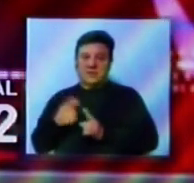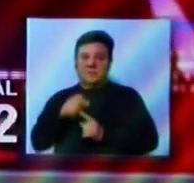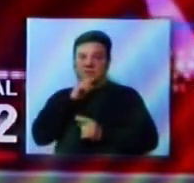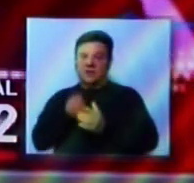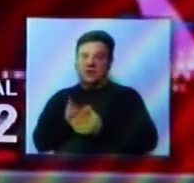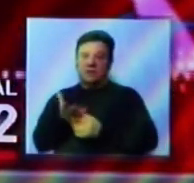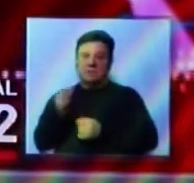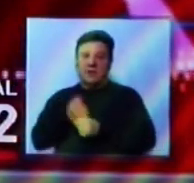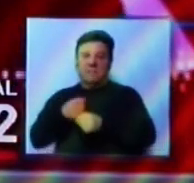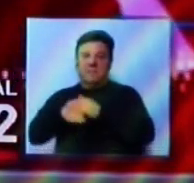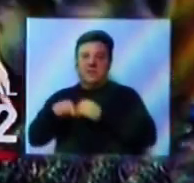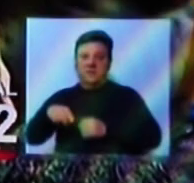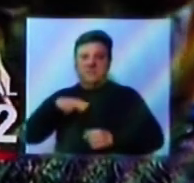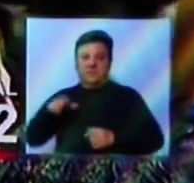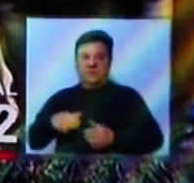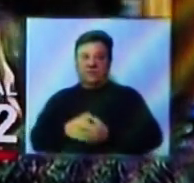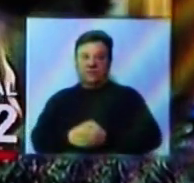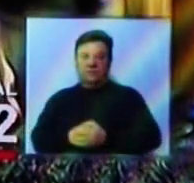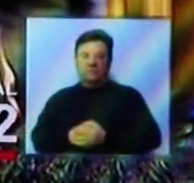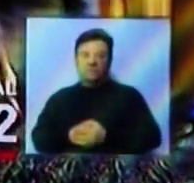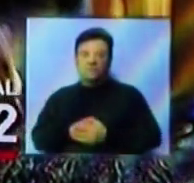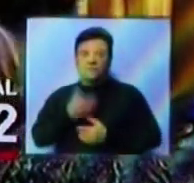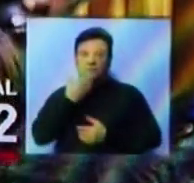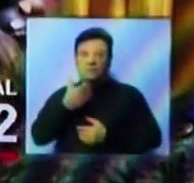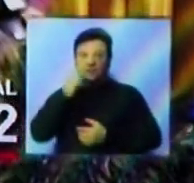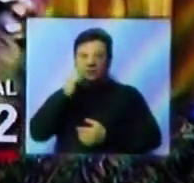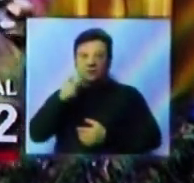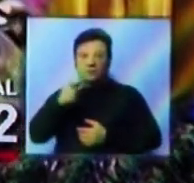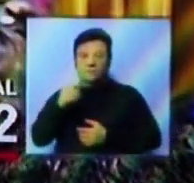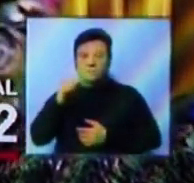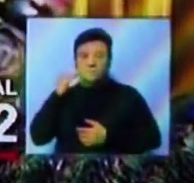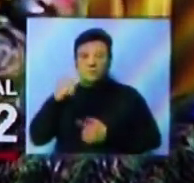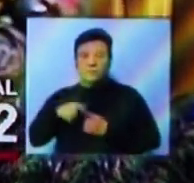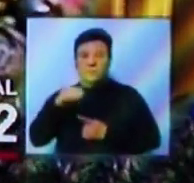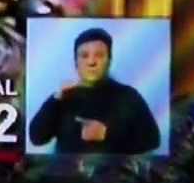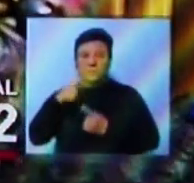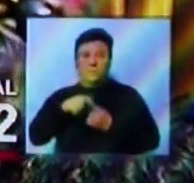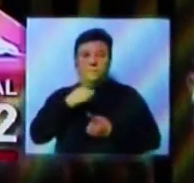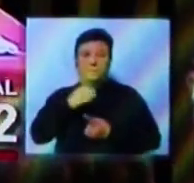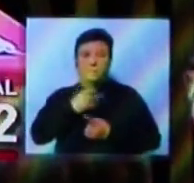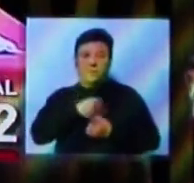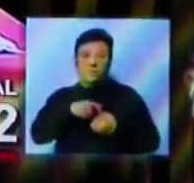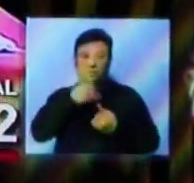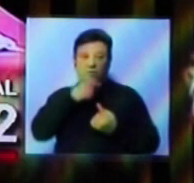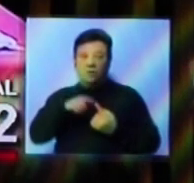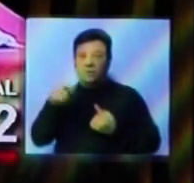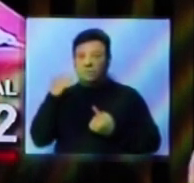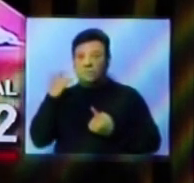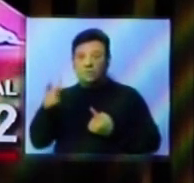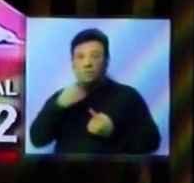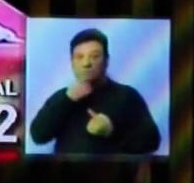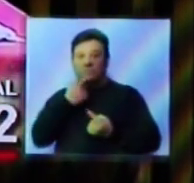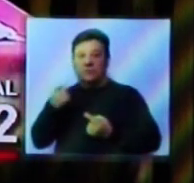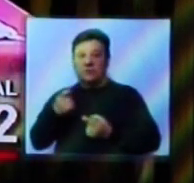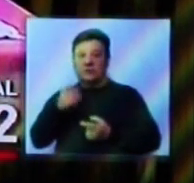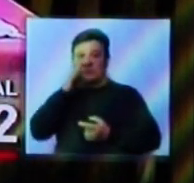criar mais emprego em Portugal. Faça favor, Sr. Pedro. De um Pedro para outro Pedro, surge a pergunta...